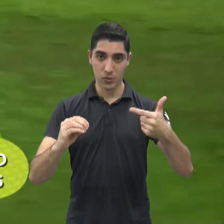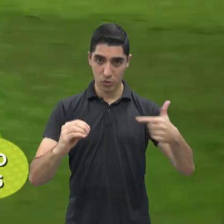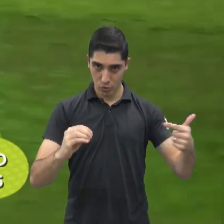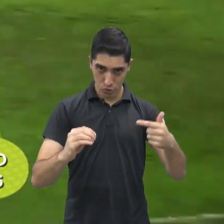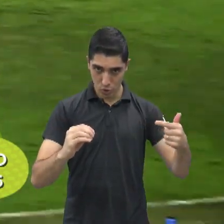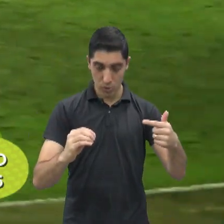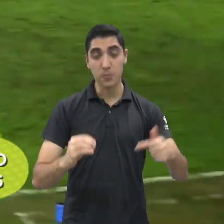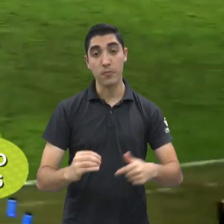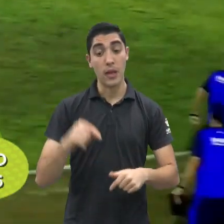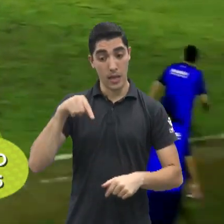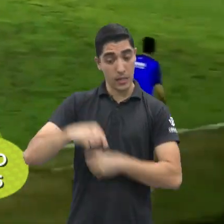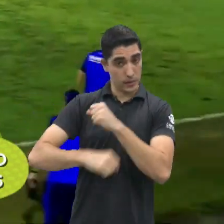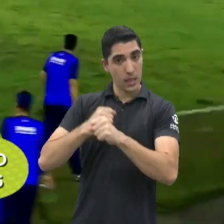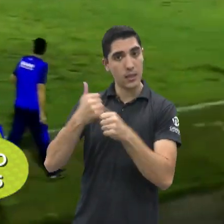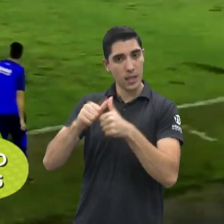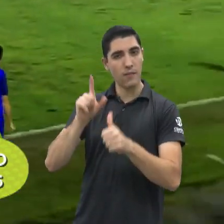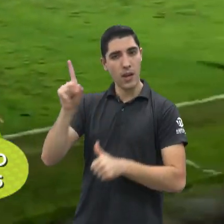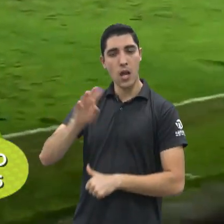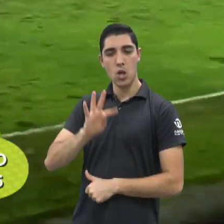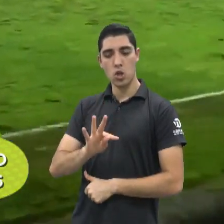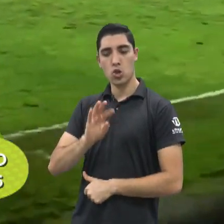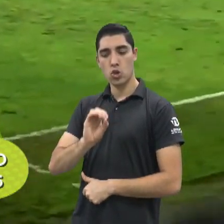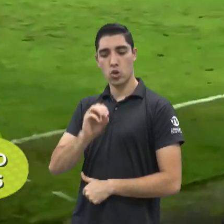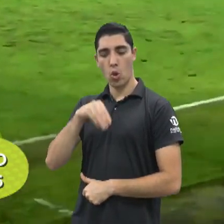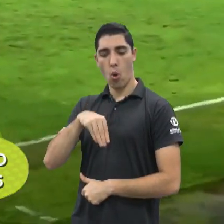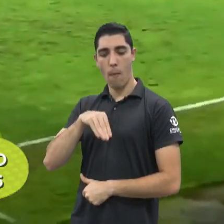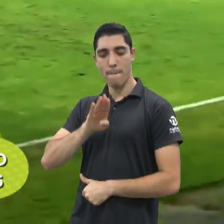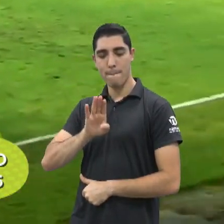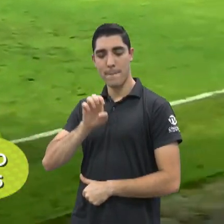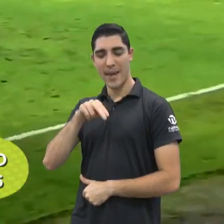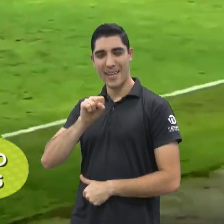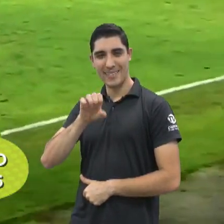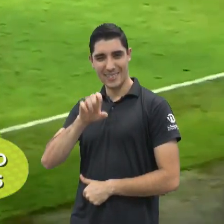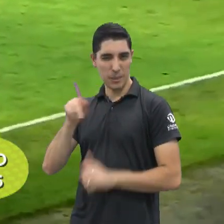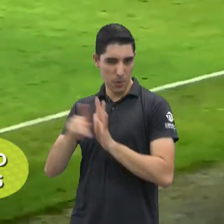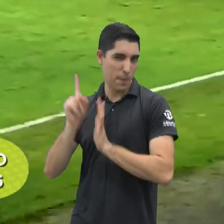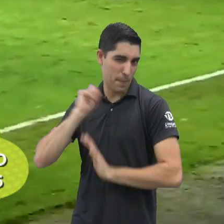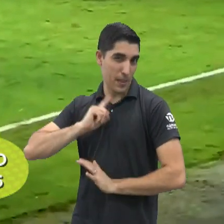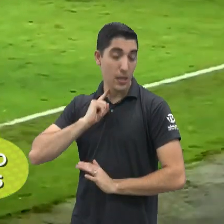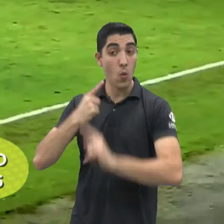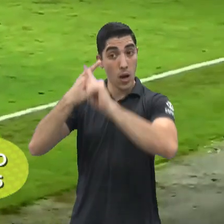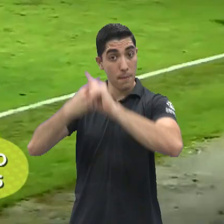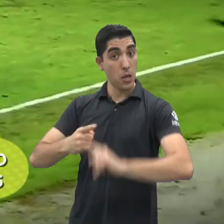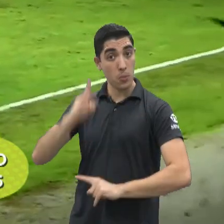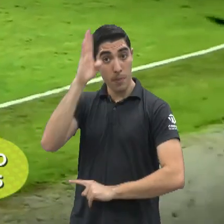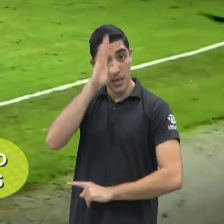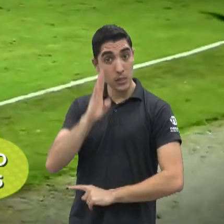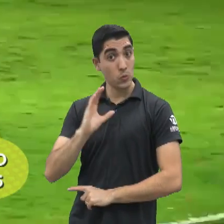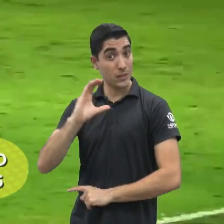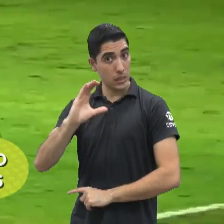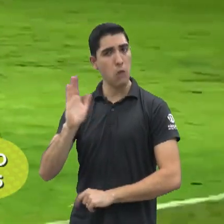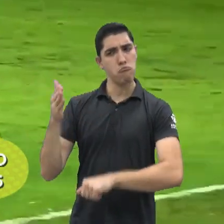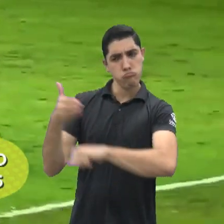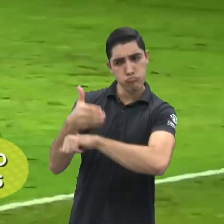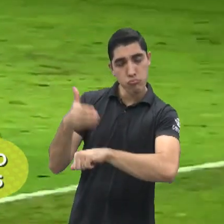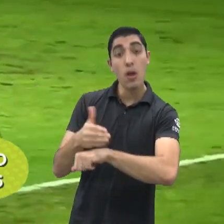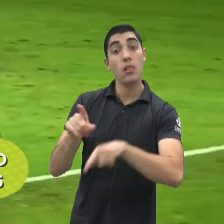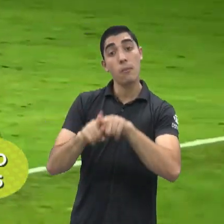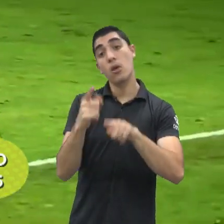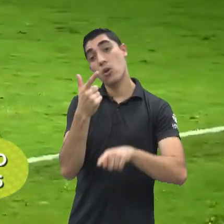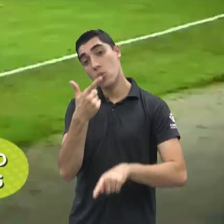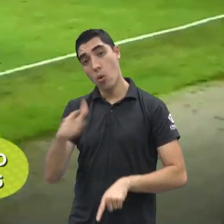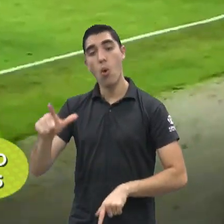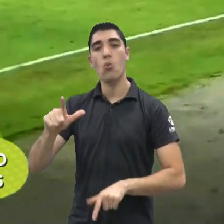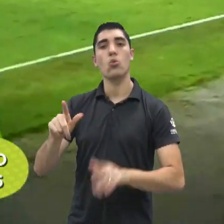pela Tombense de Minas Gerais, onde disputou a Série C do Campeonato Brasileiro, e também pelo Barra